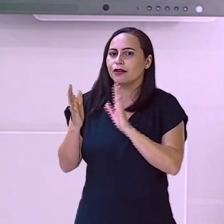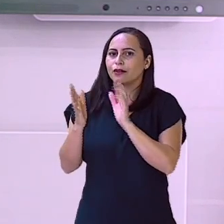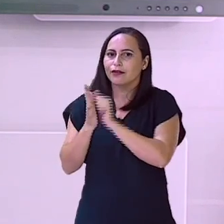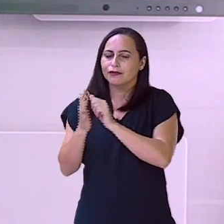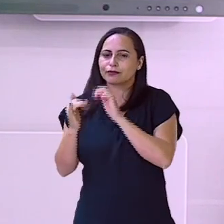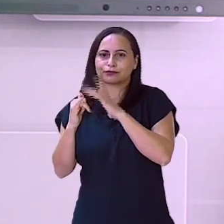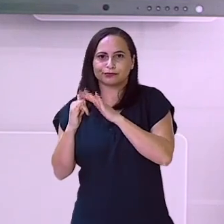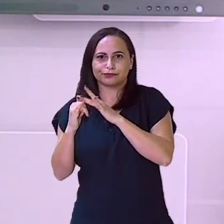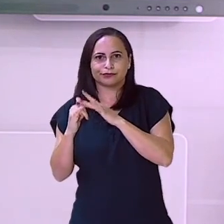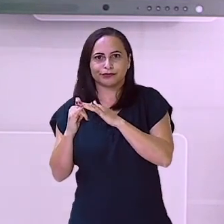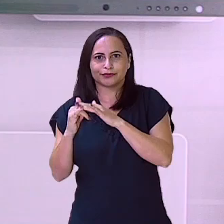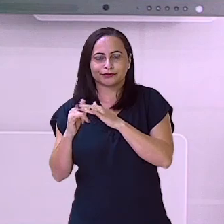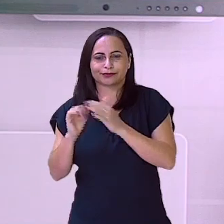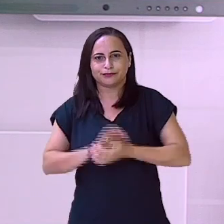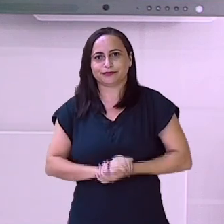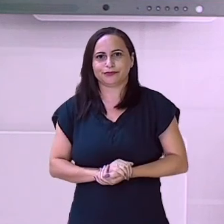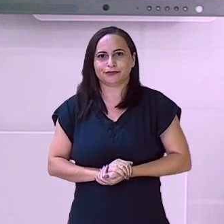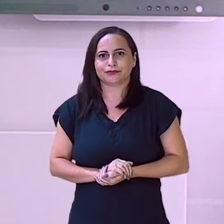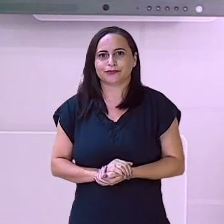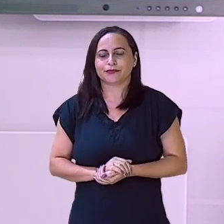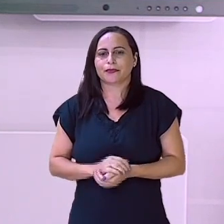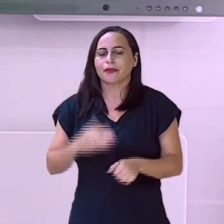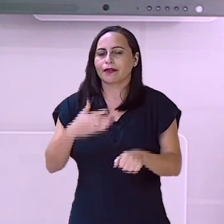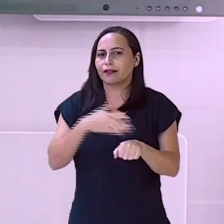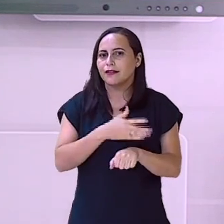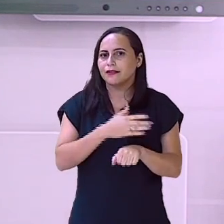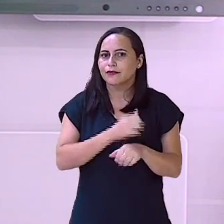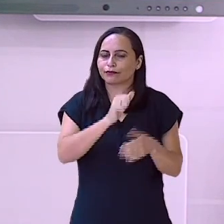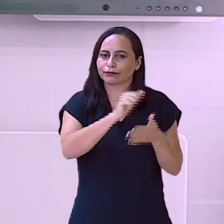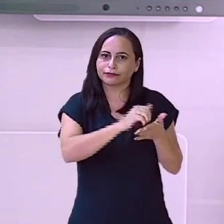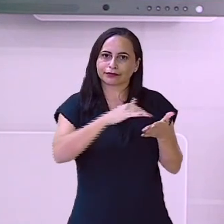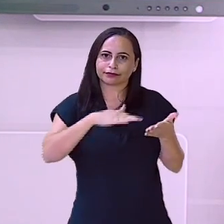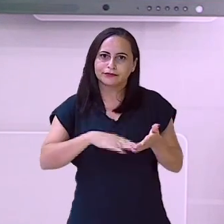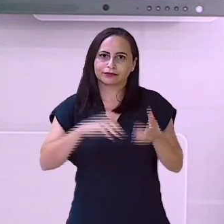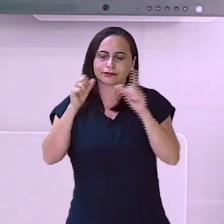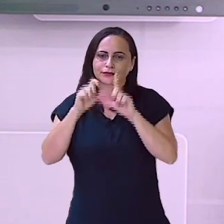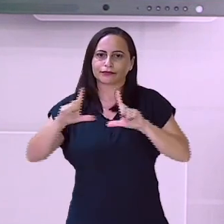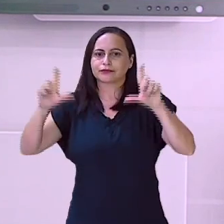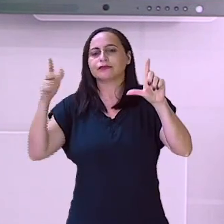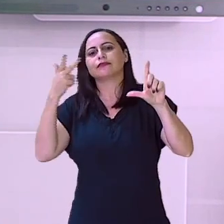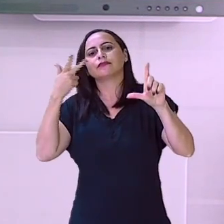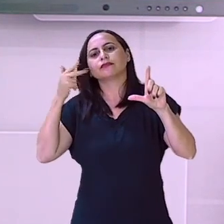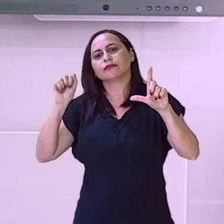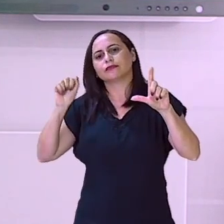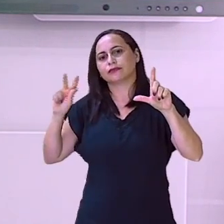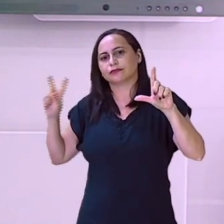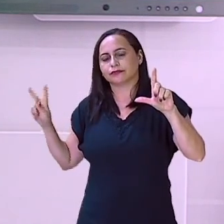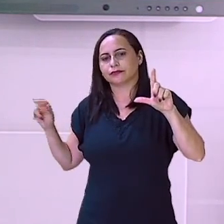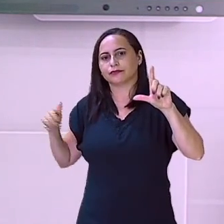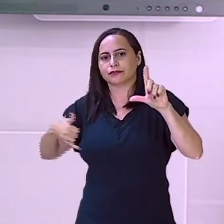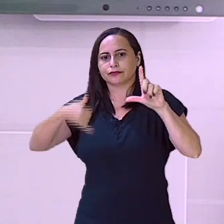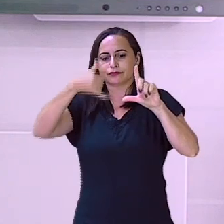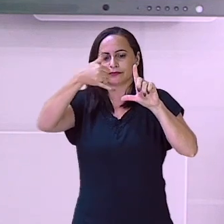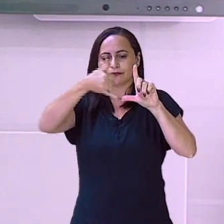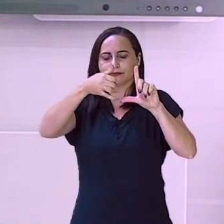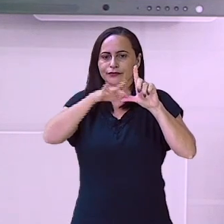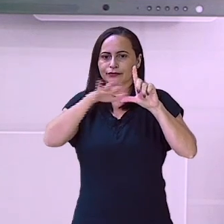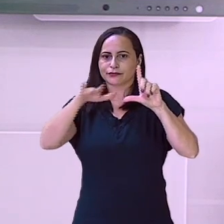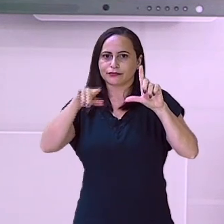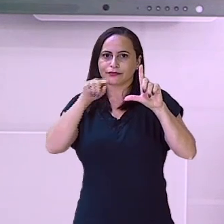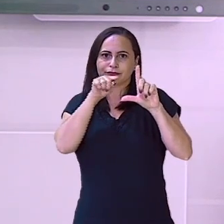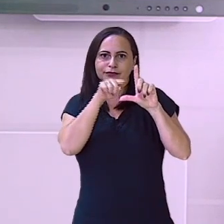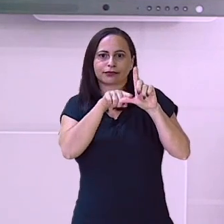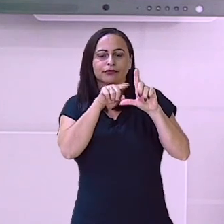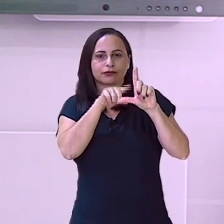entra na plataforma? Para acessar nossas atividades na plataforma SMED GV, aponte a câmera do seu celular